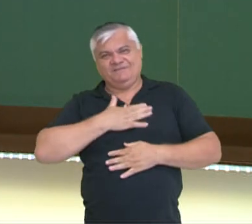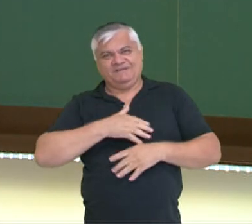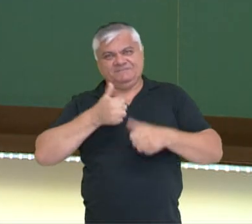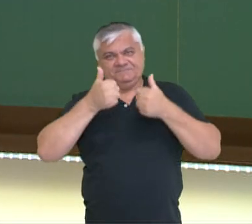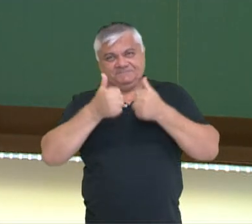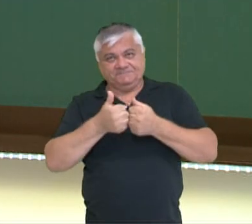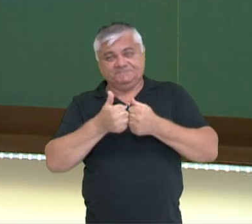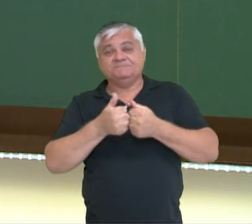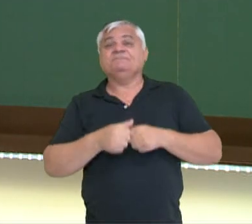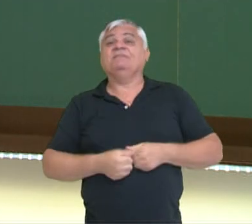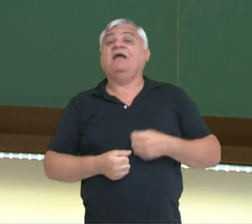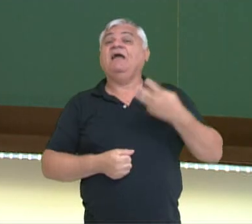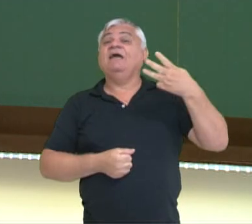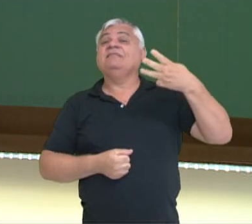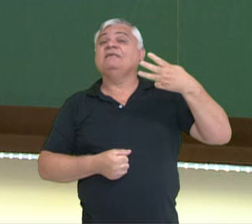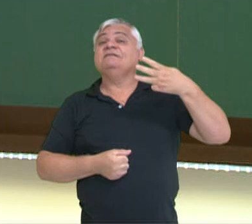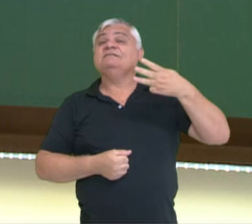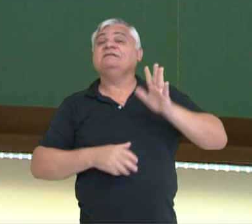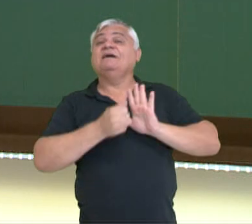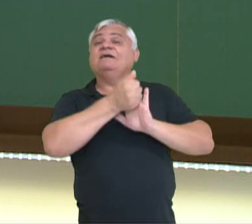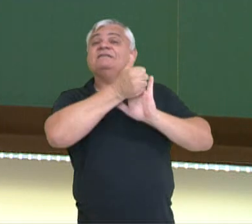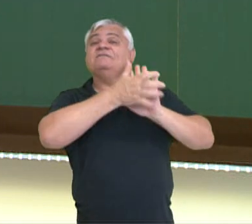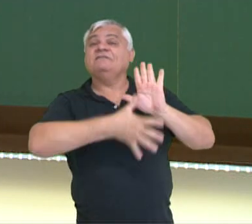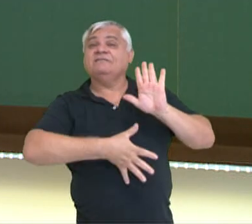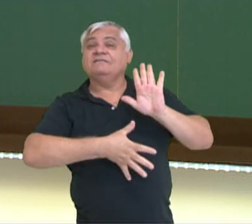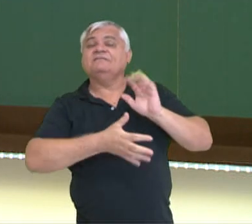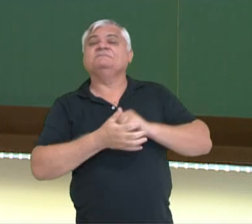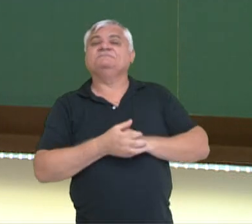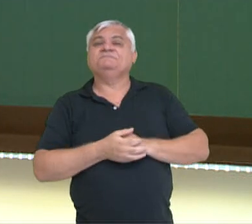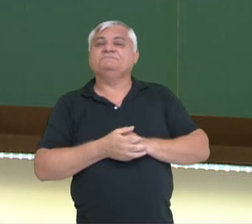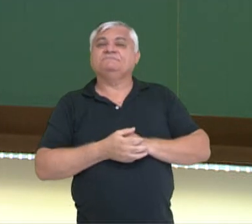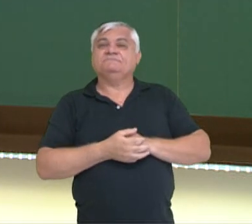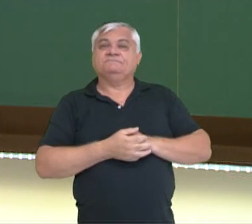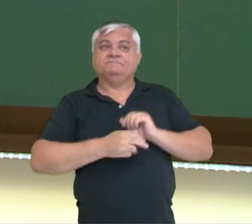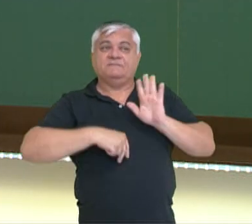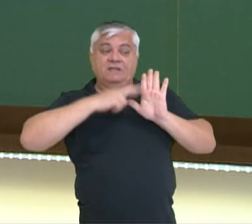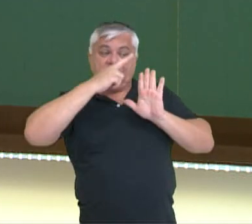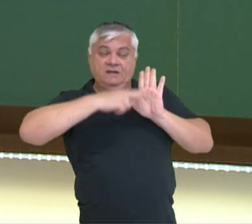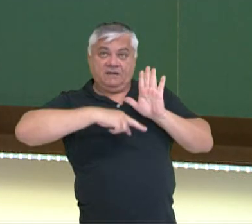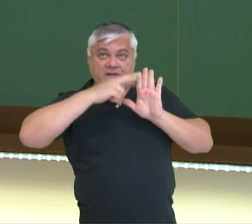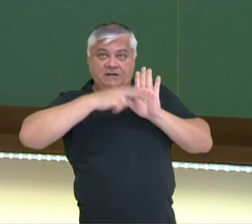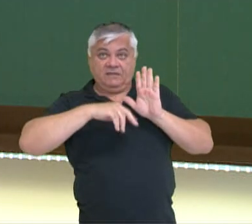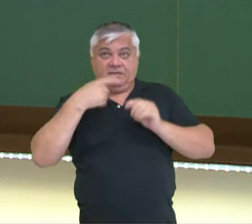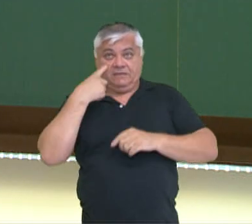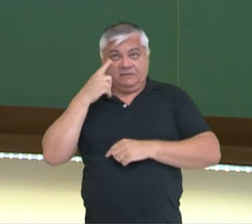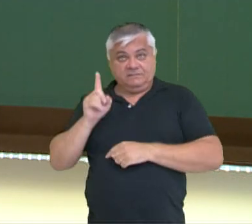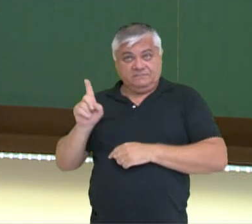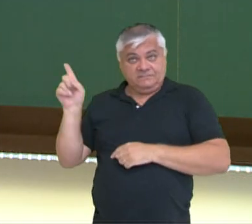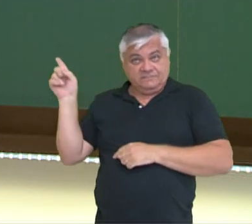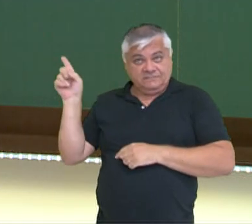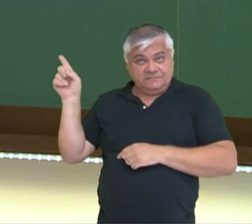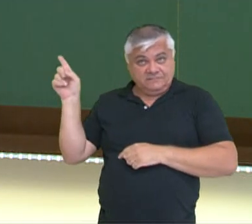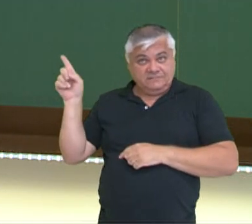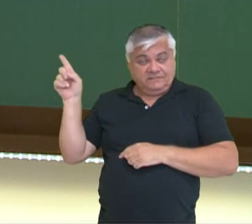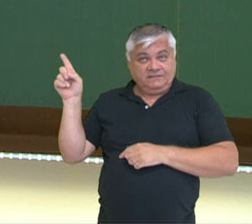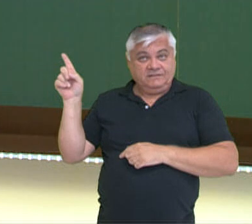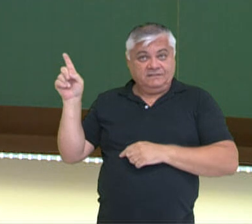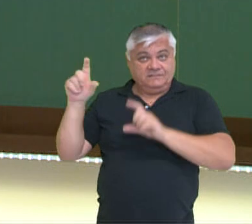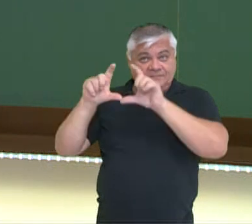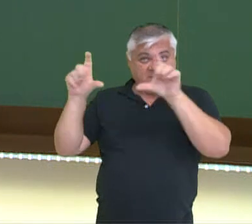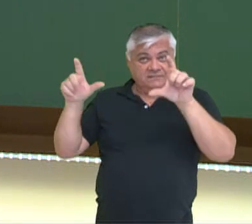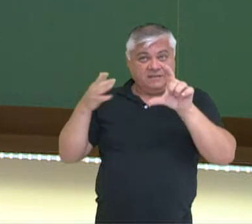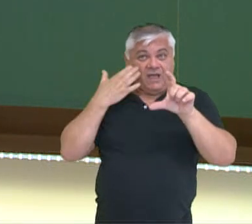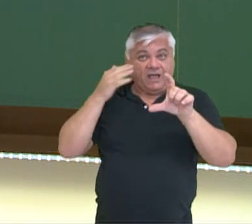fazer agora a atividade 3. Então, lee estes versos e responde a la pergunta. Viajar